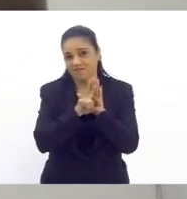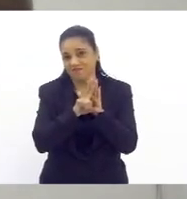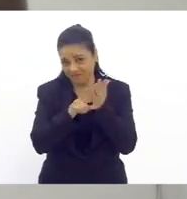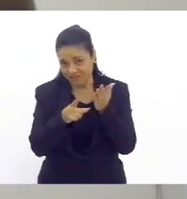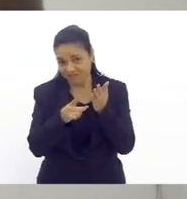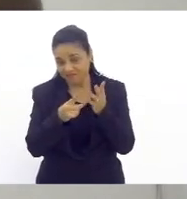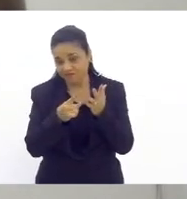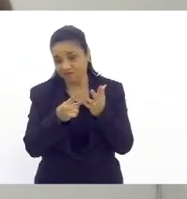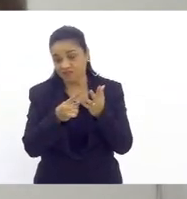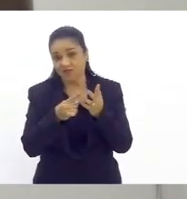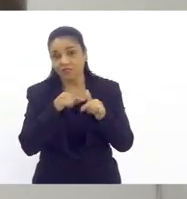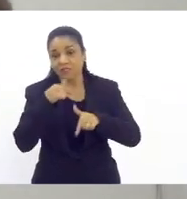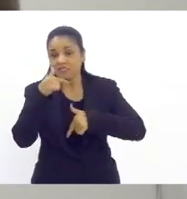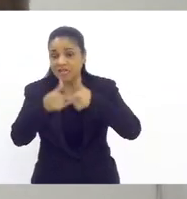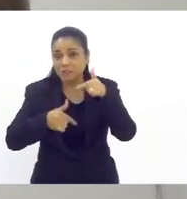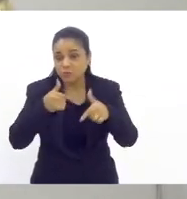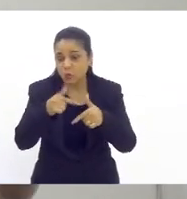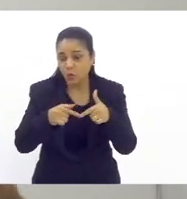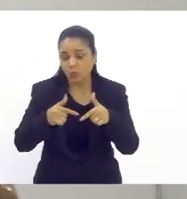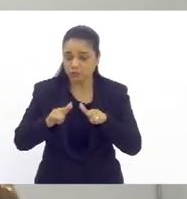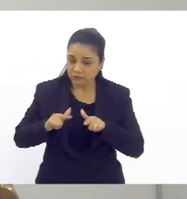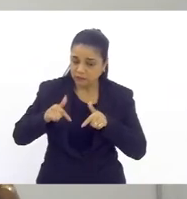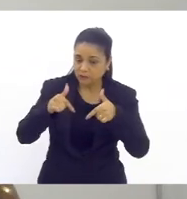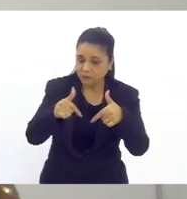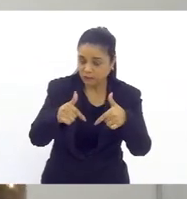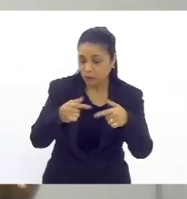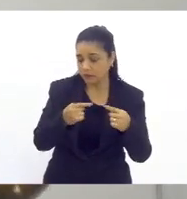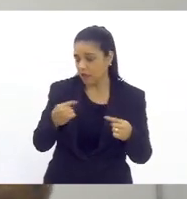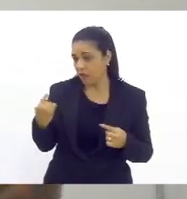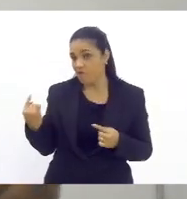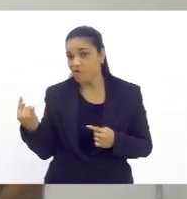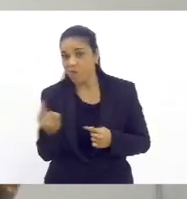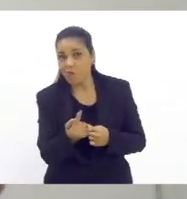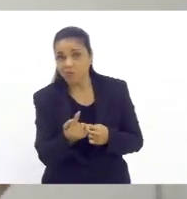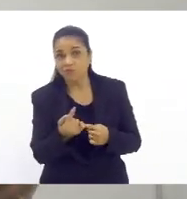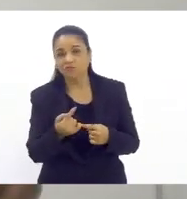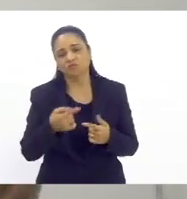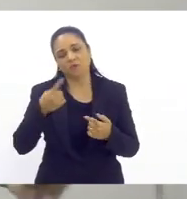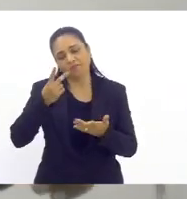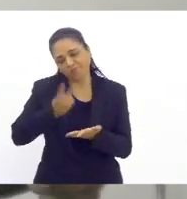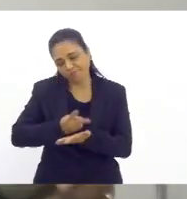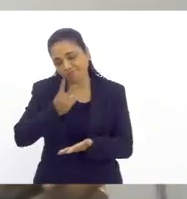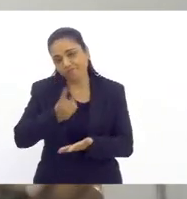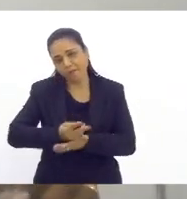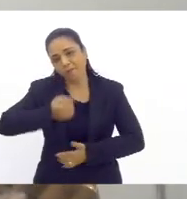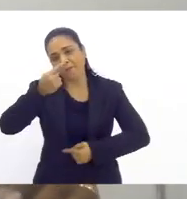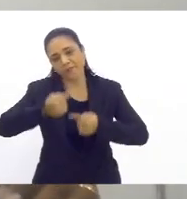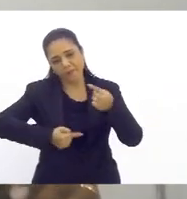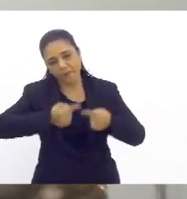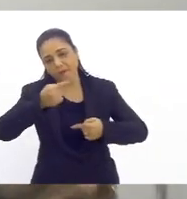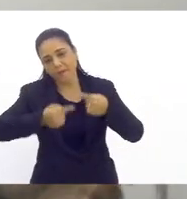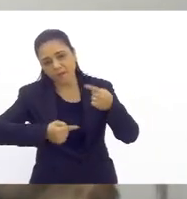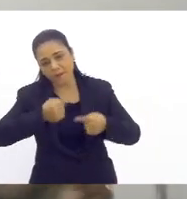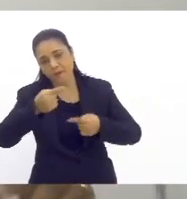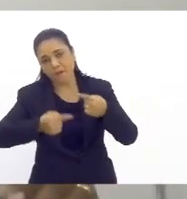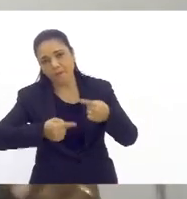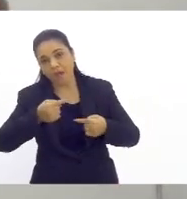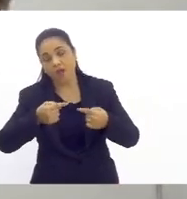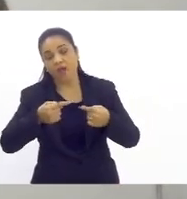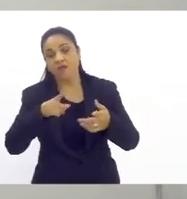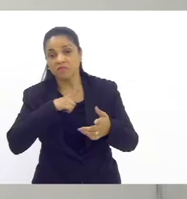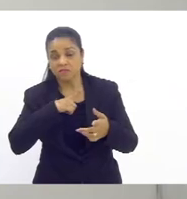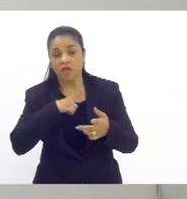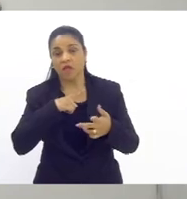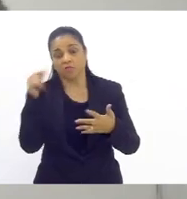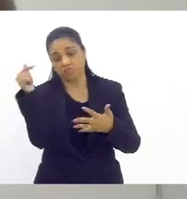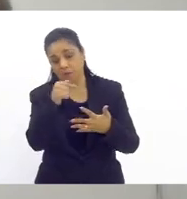conversando ciclicamente sobre esse assunto e deixando determinados pontos subjetivos que não são bons de dizer